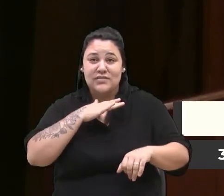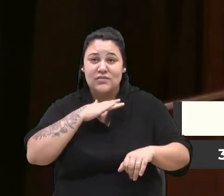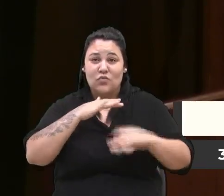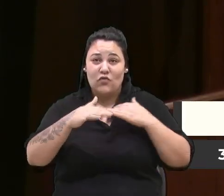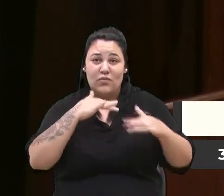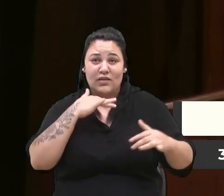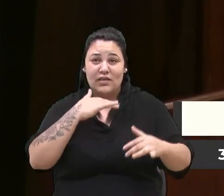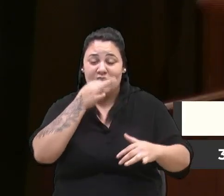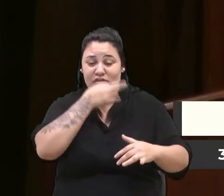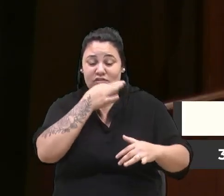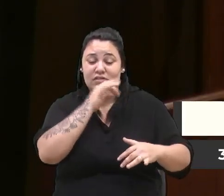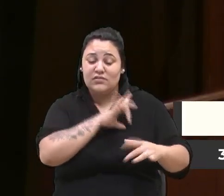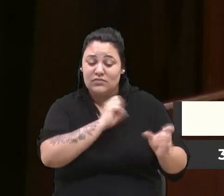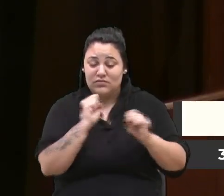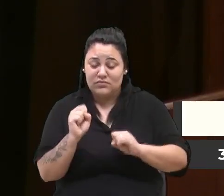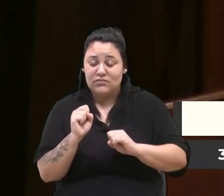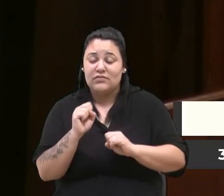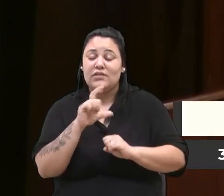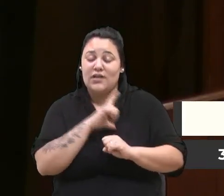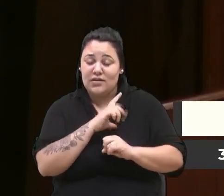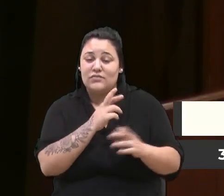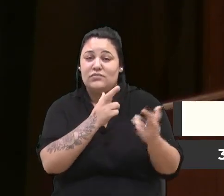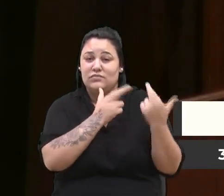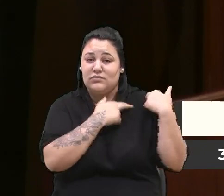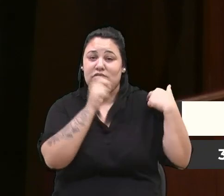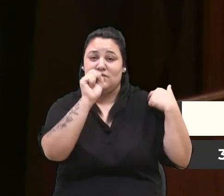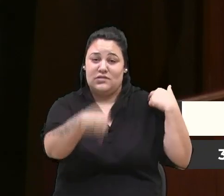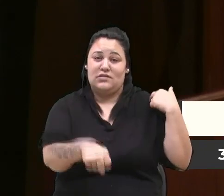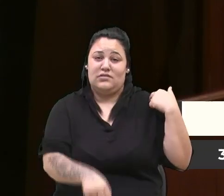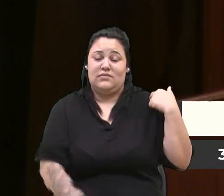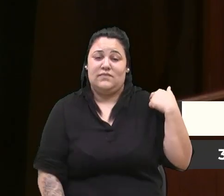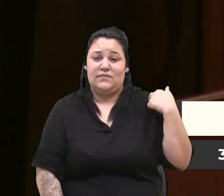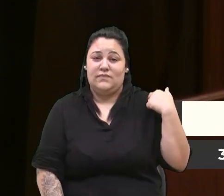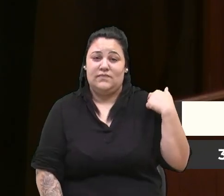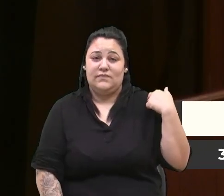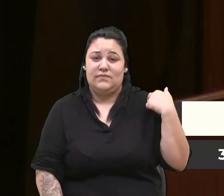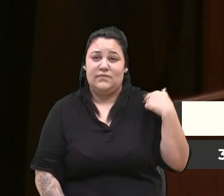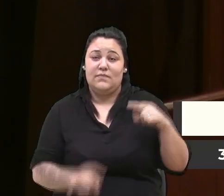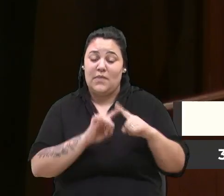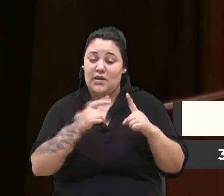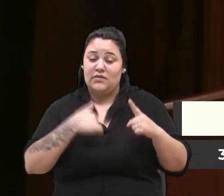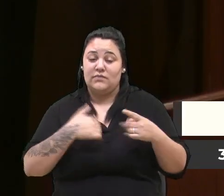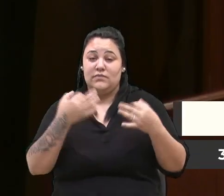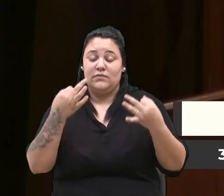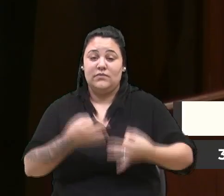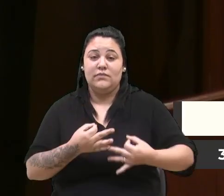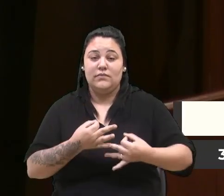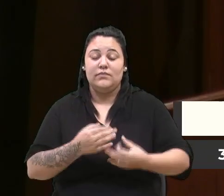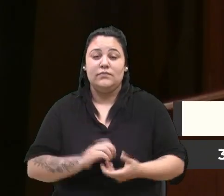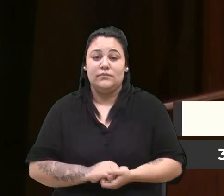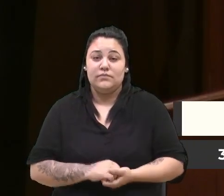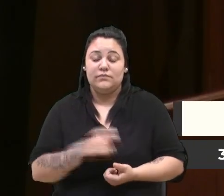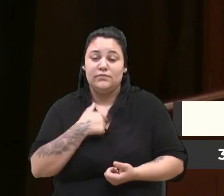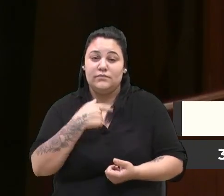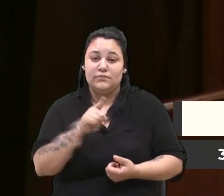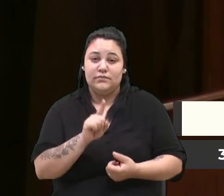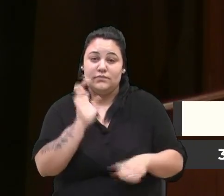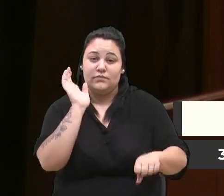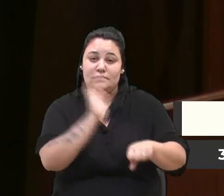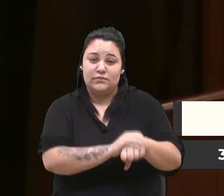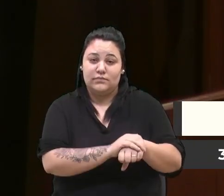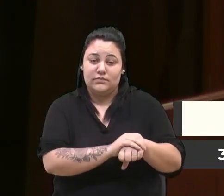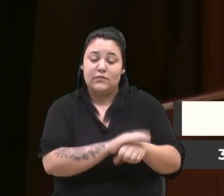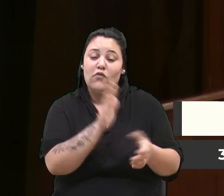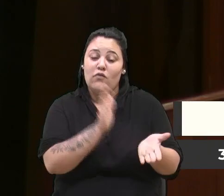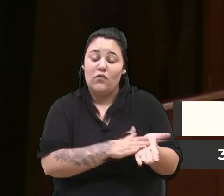a sua responsabilidade, sim. Mas, eu sou justo. Eu vou culpar aqui, eu vou cobrar